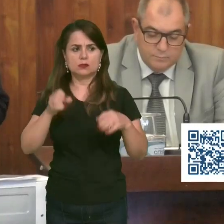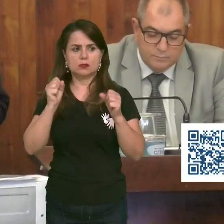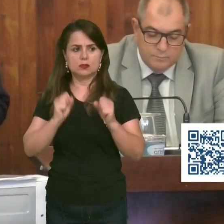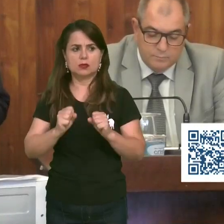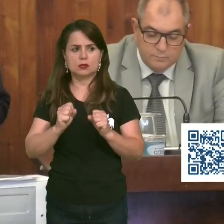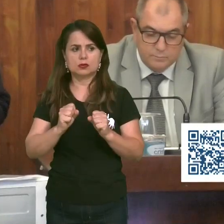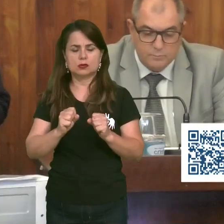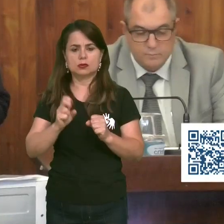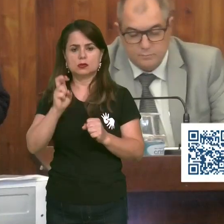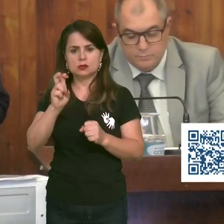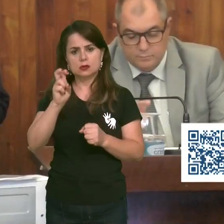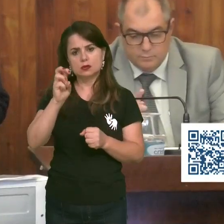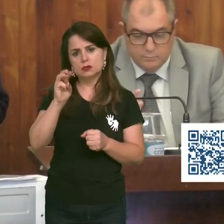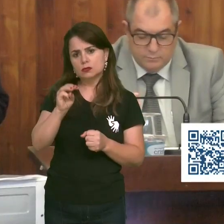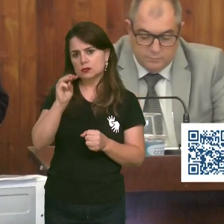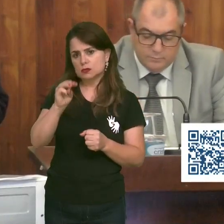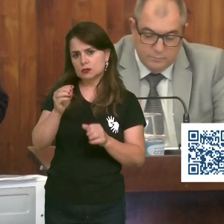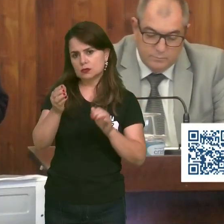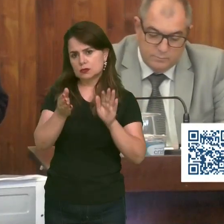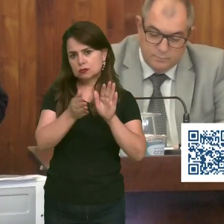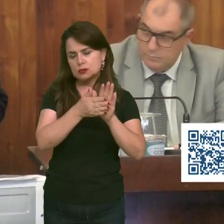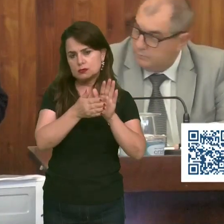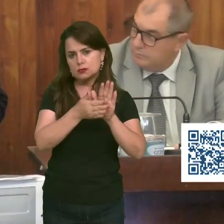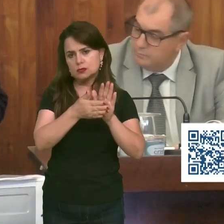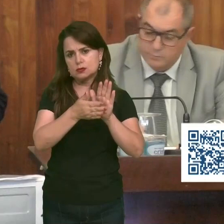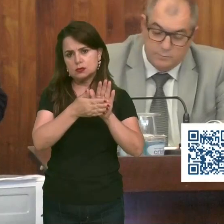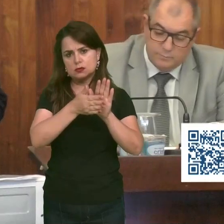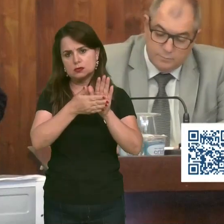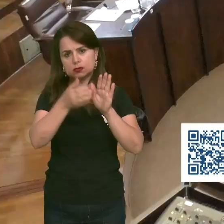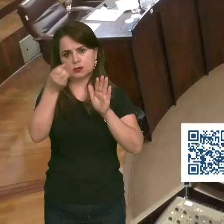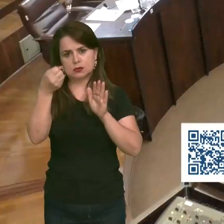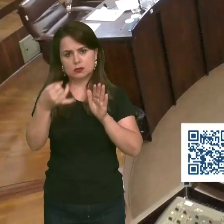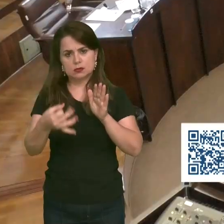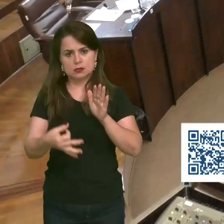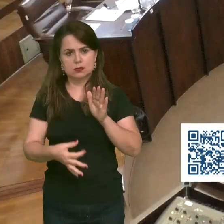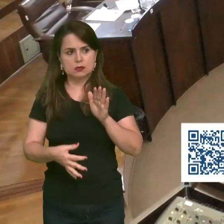para falar em defesa de seu requerimento